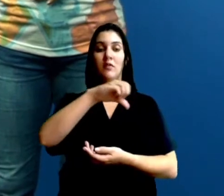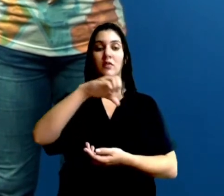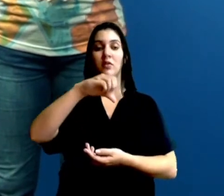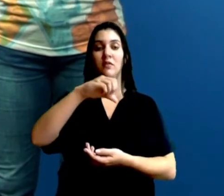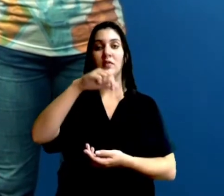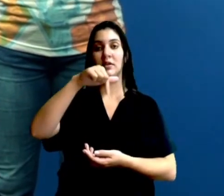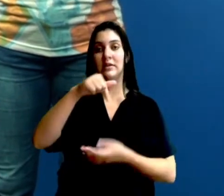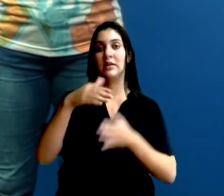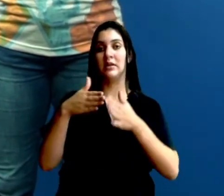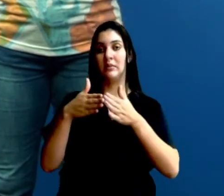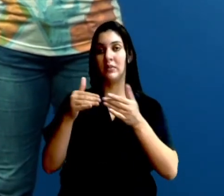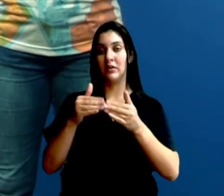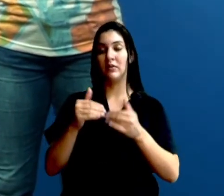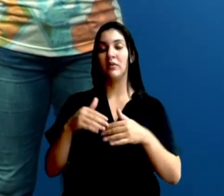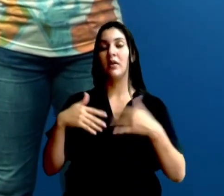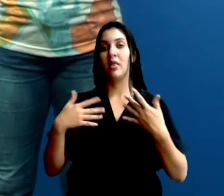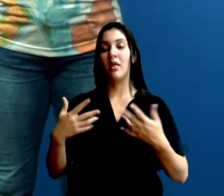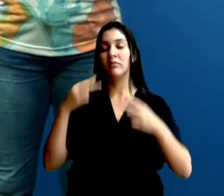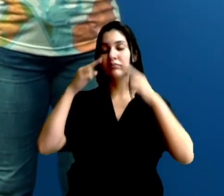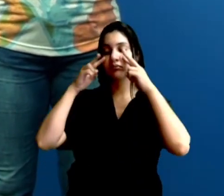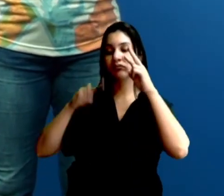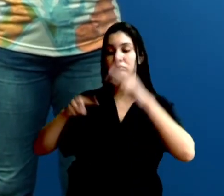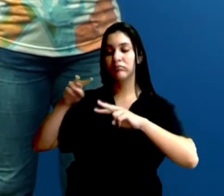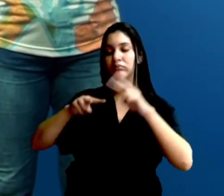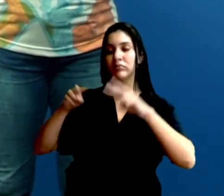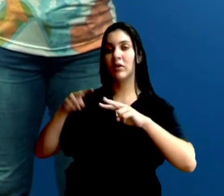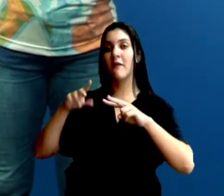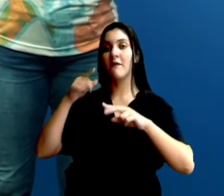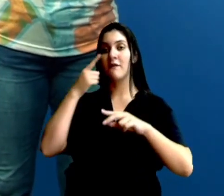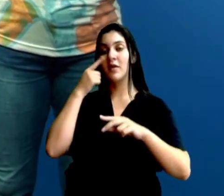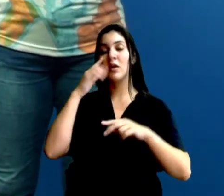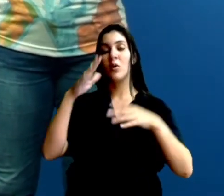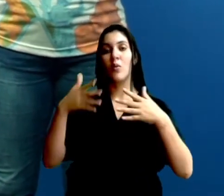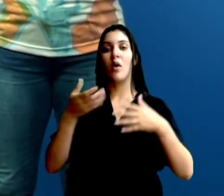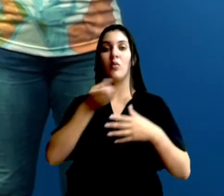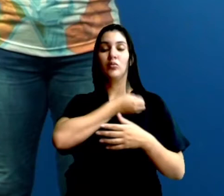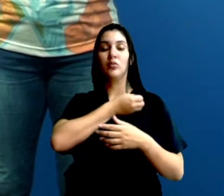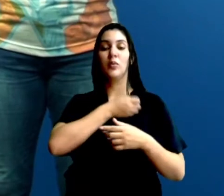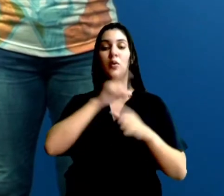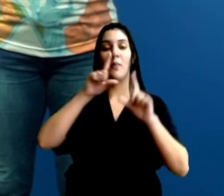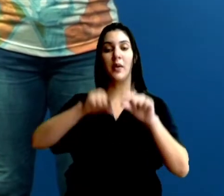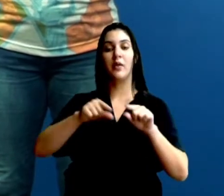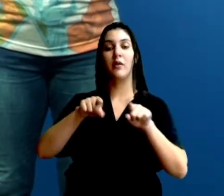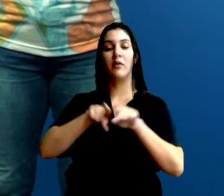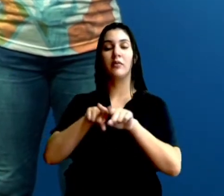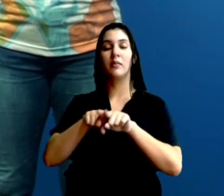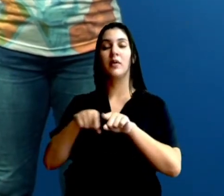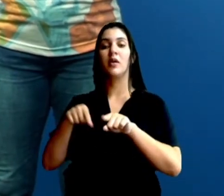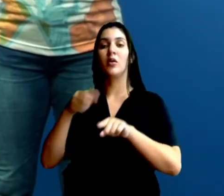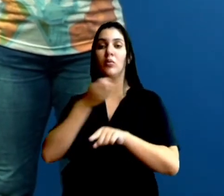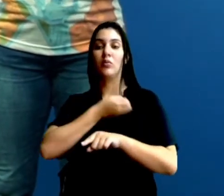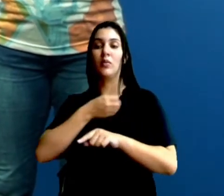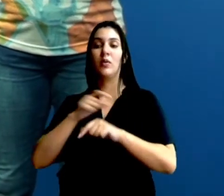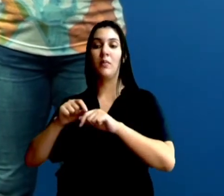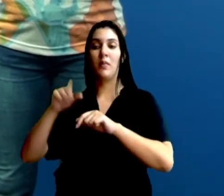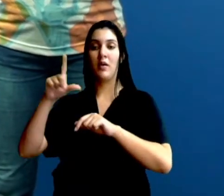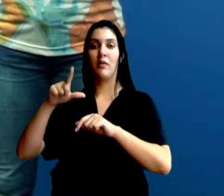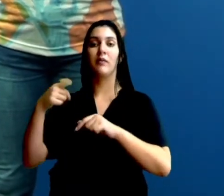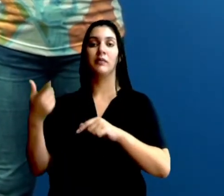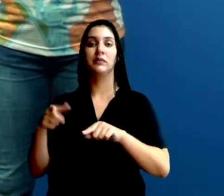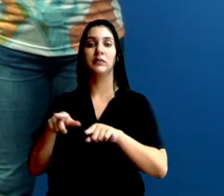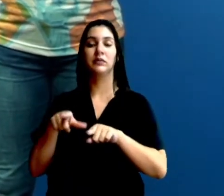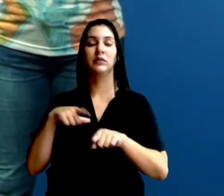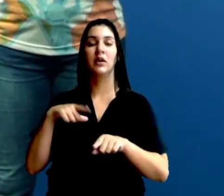997 encomendas. Então é analisar, ver qual é o número menor, ver qual é o número maior e a gente, como